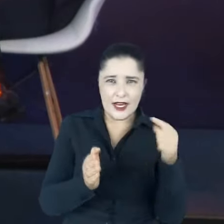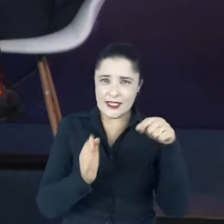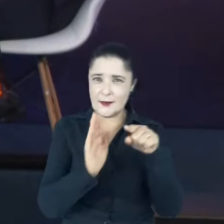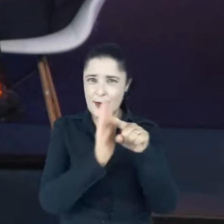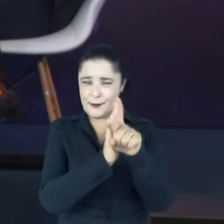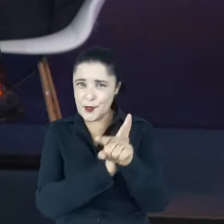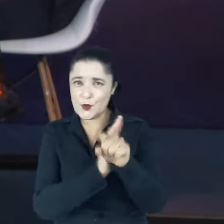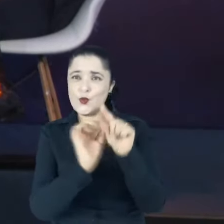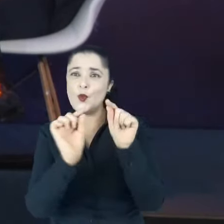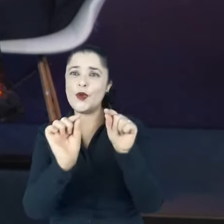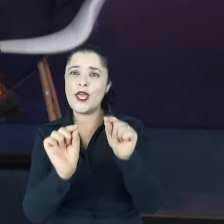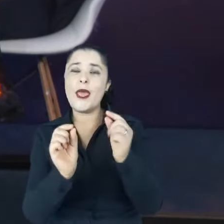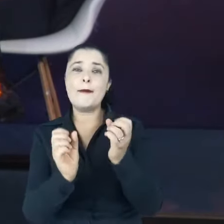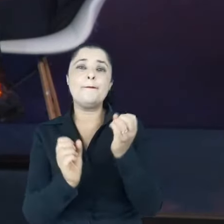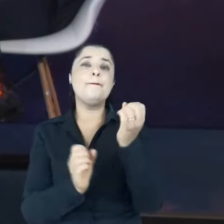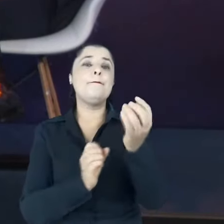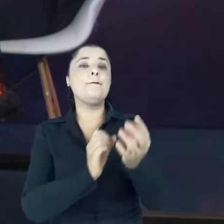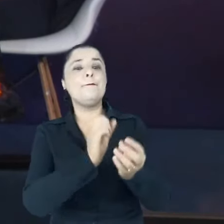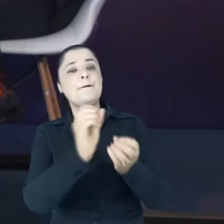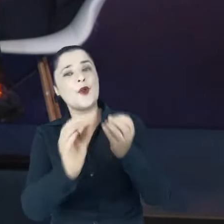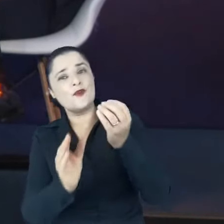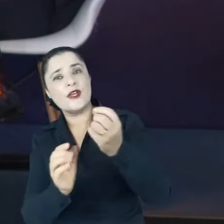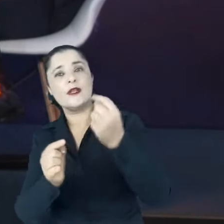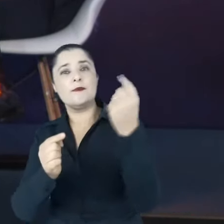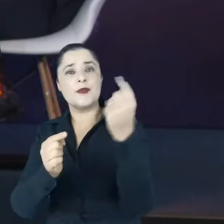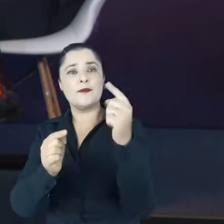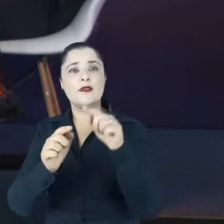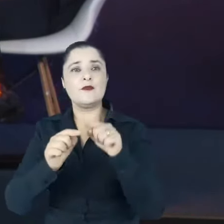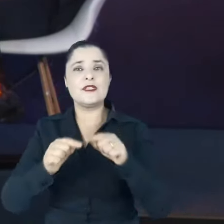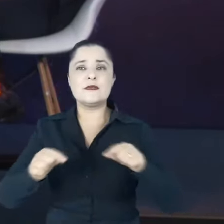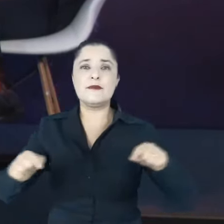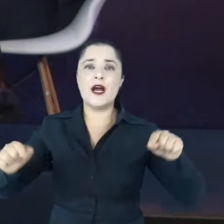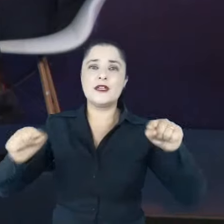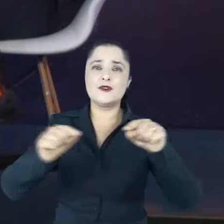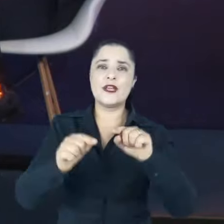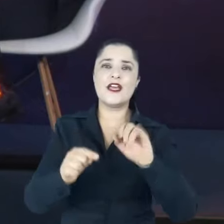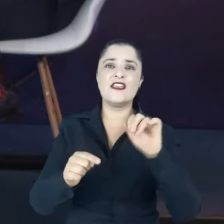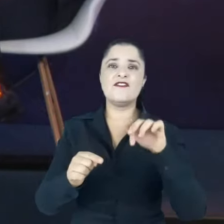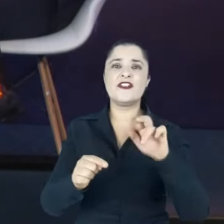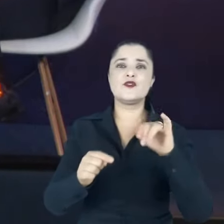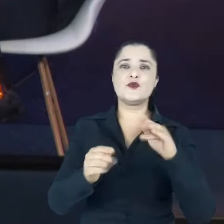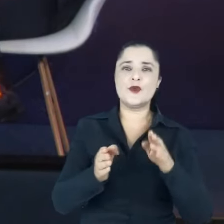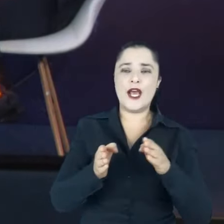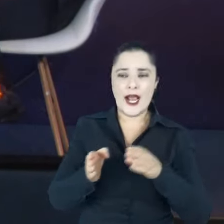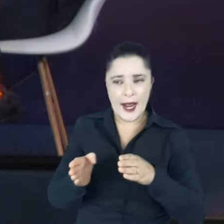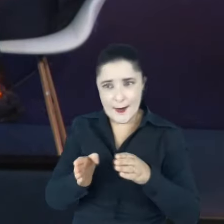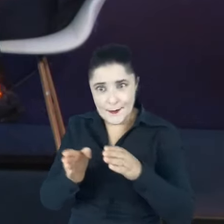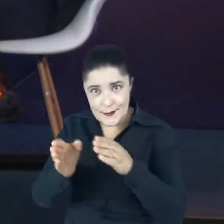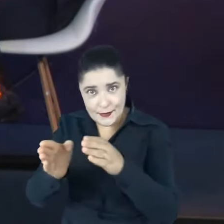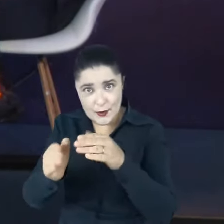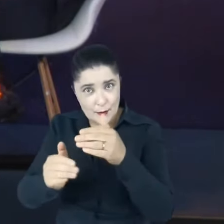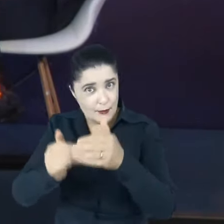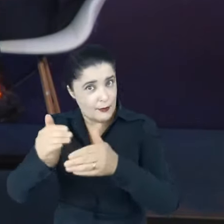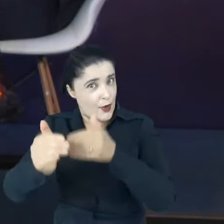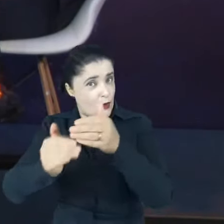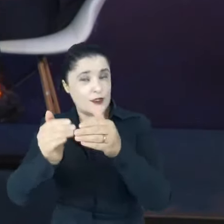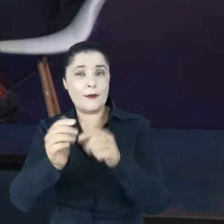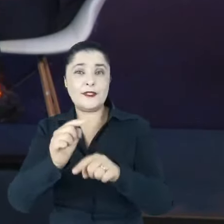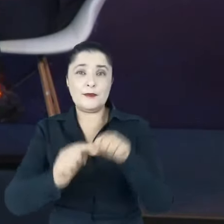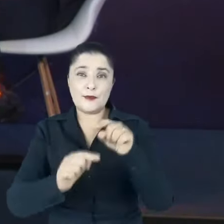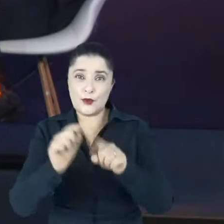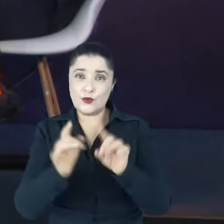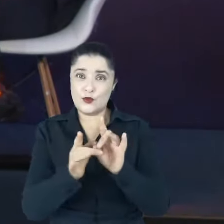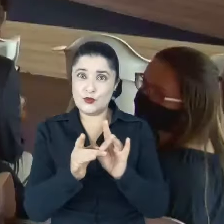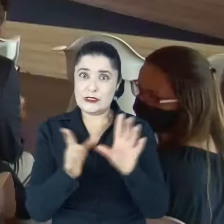prover primeiro espaço na infraestrutura, abrir caminho na infraestrutura para que assim que esse produto seja cada vez